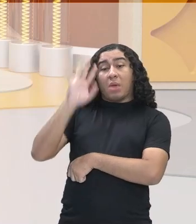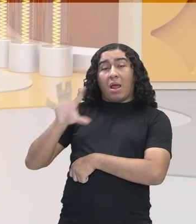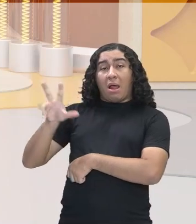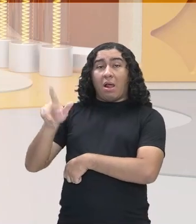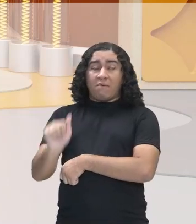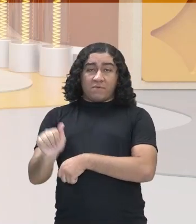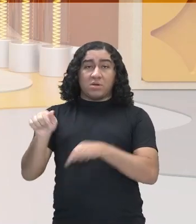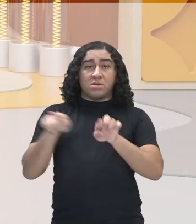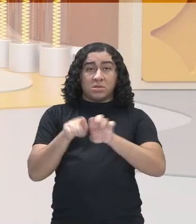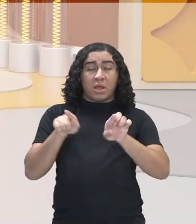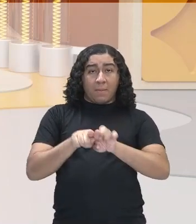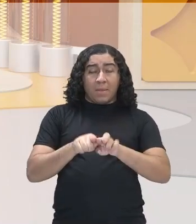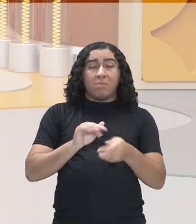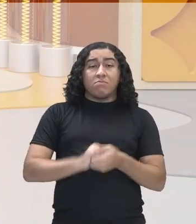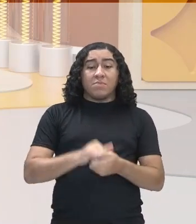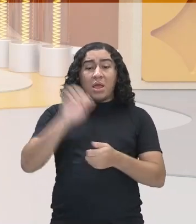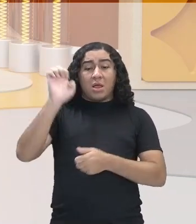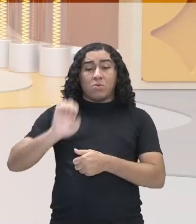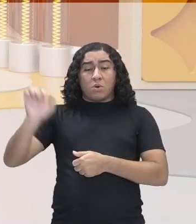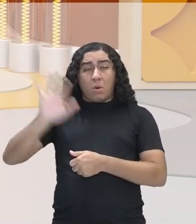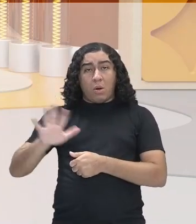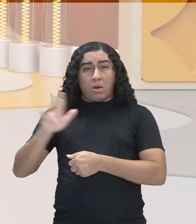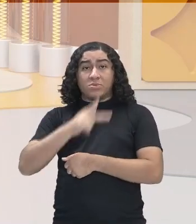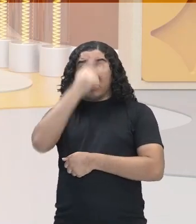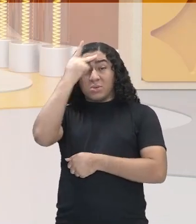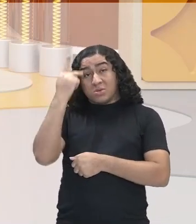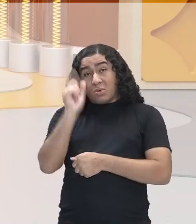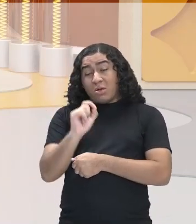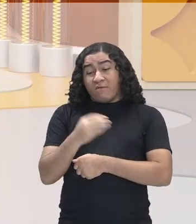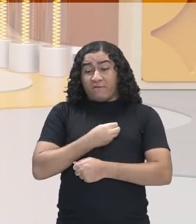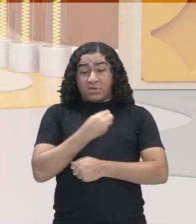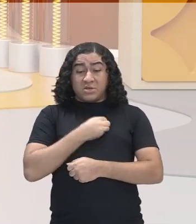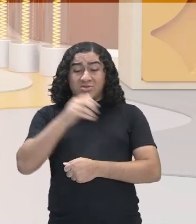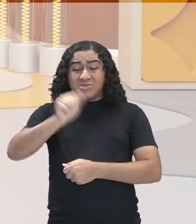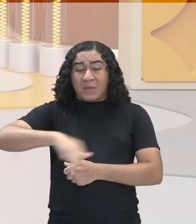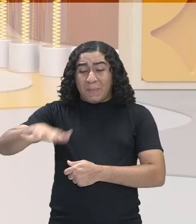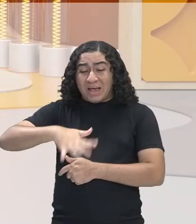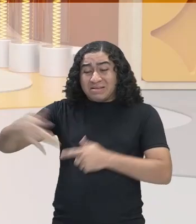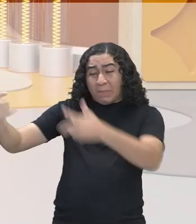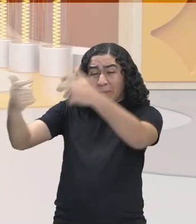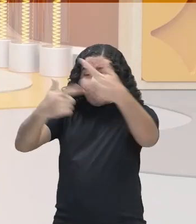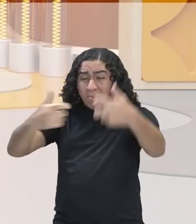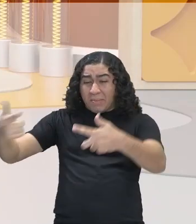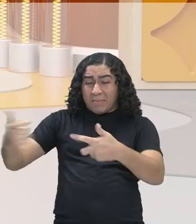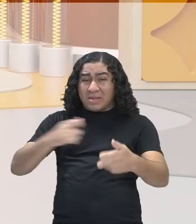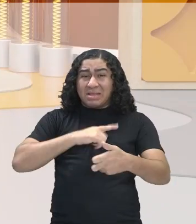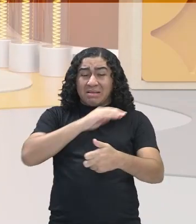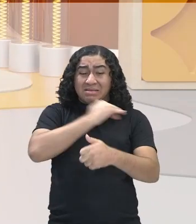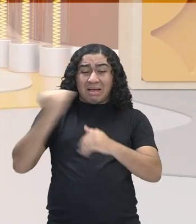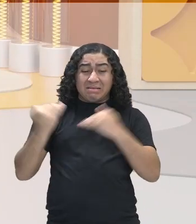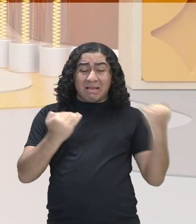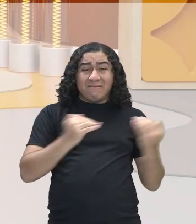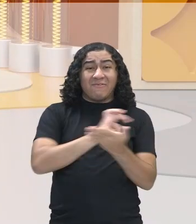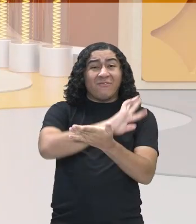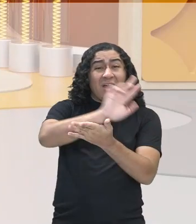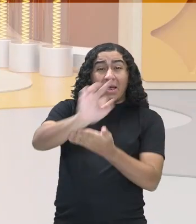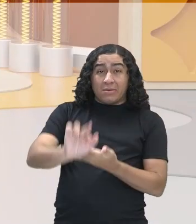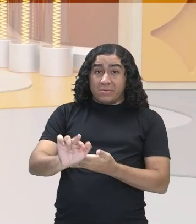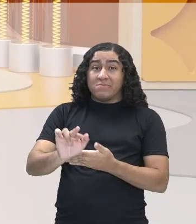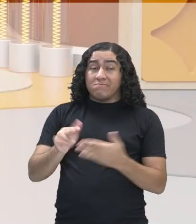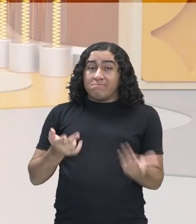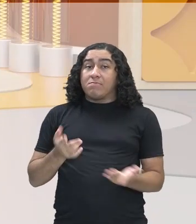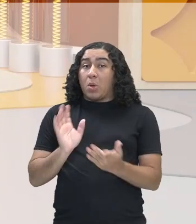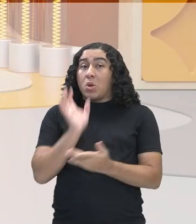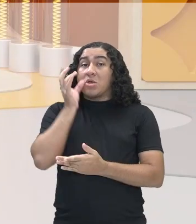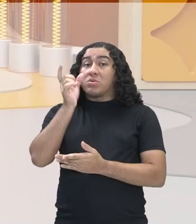no Oriente Médio, na Europa, onde as pessoas estão vivendo em ambiente de guerra, pessoas morrendo ao redor delas ali, né? E isso